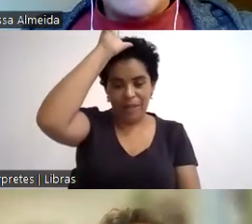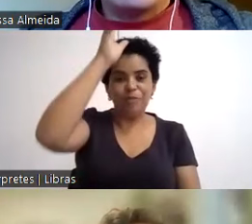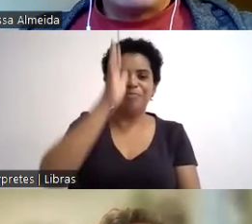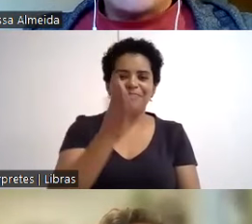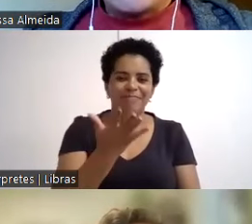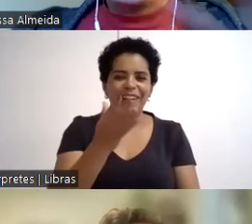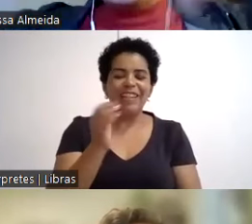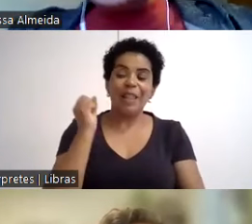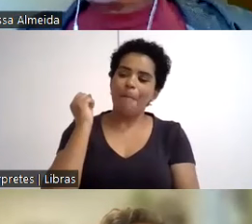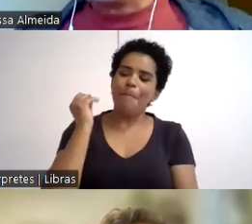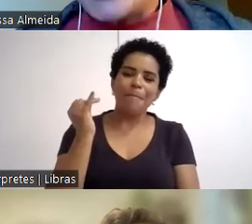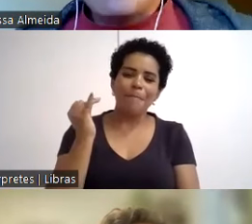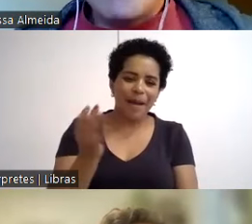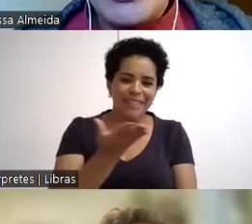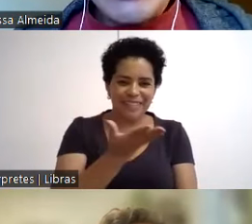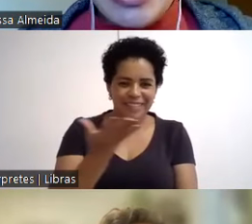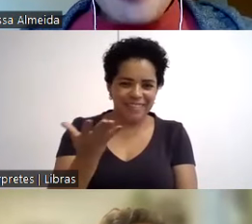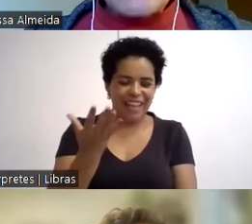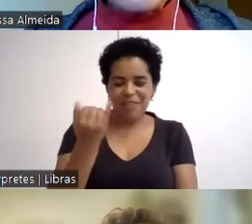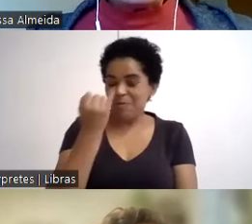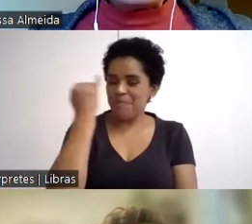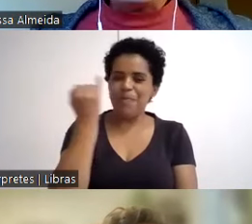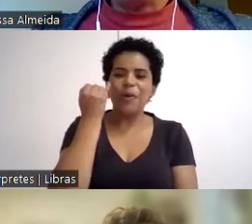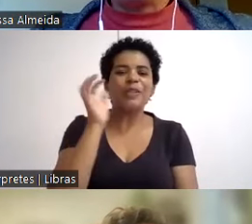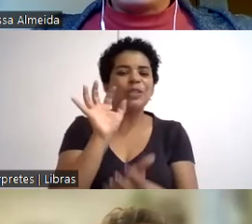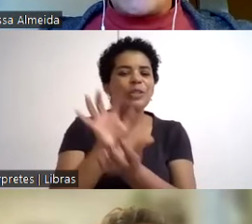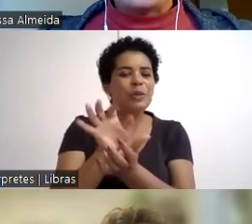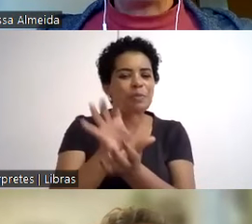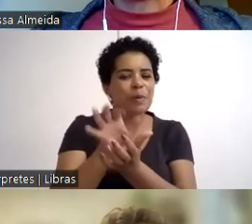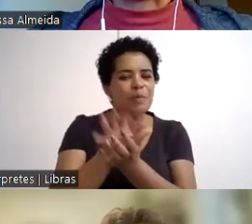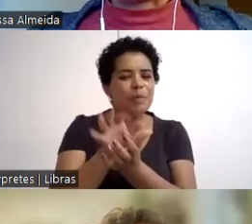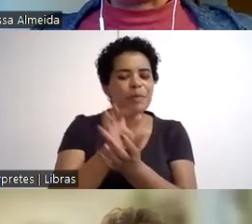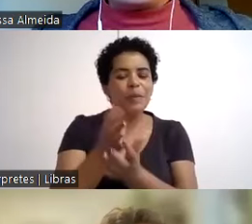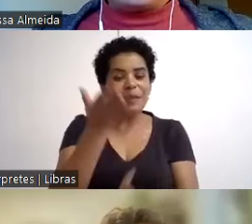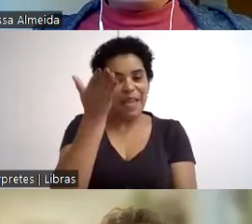o Galo da Madrugada, o ícone do Carnaval do Recife, ele foi